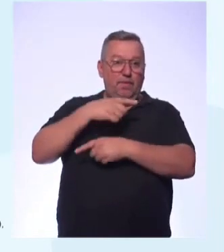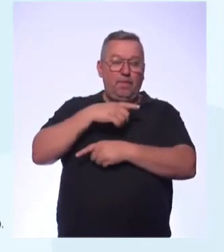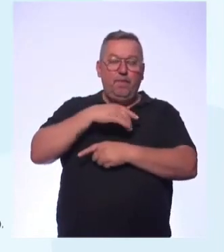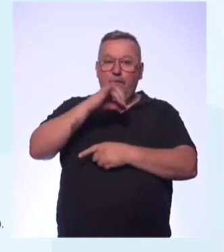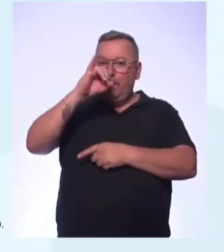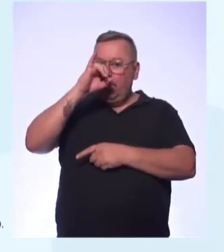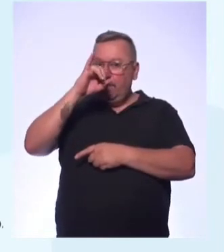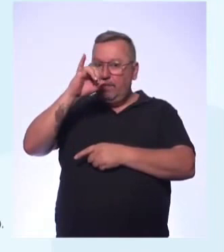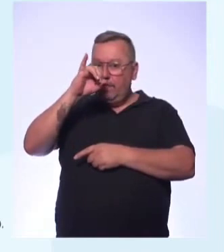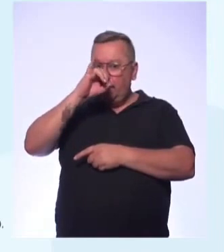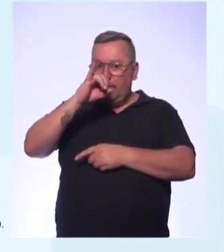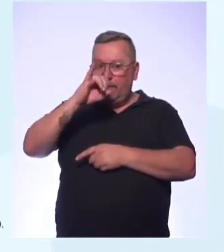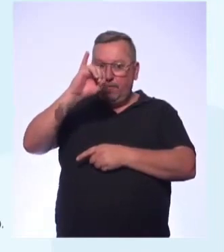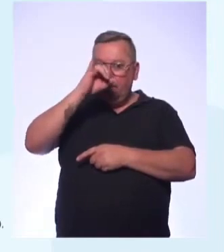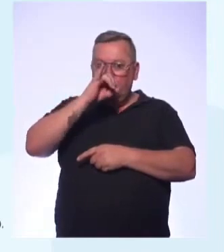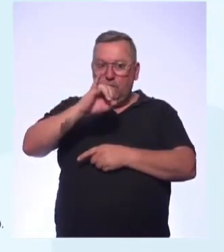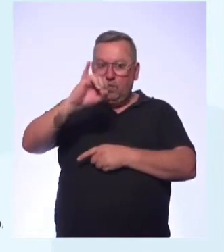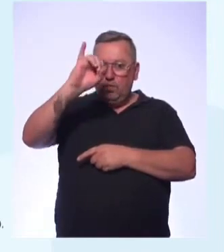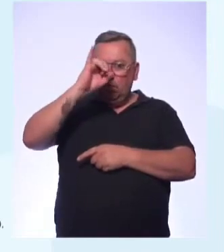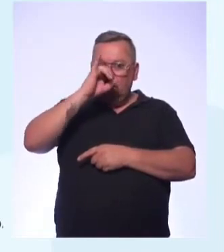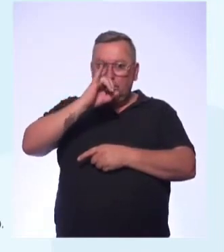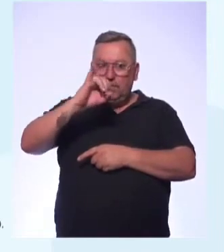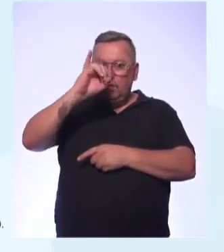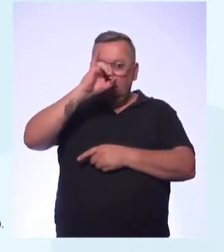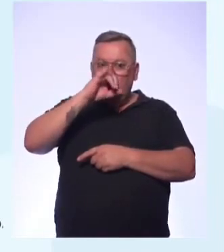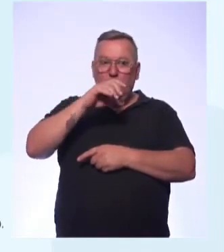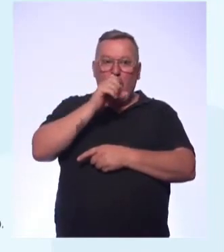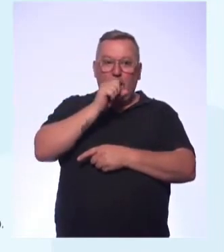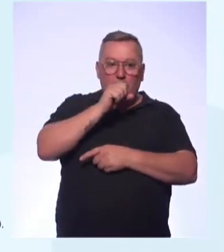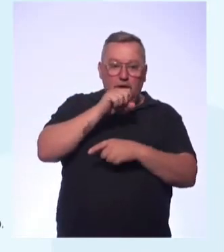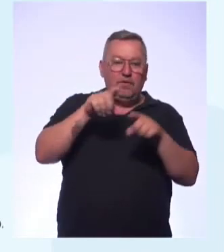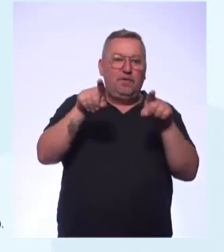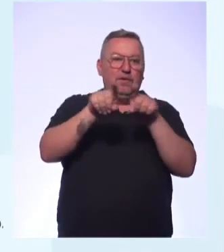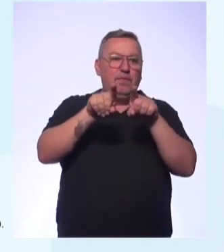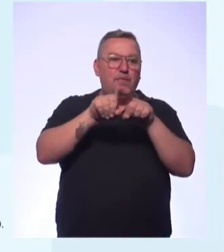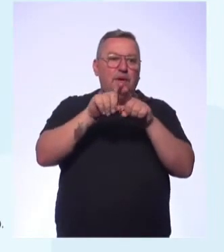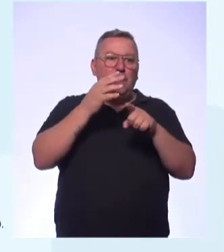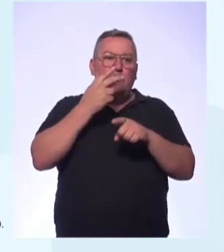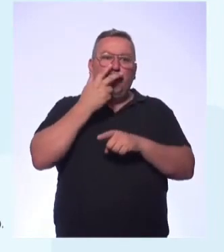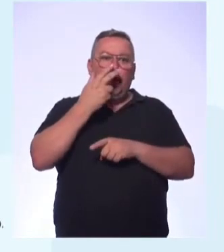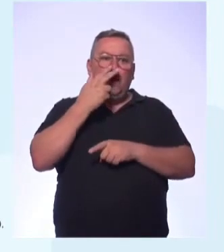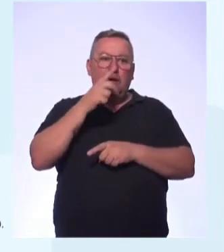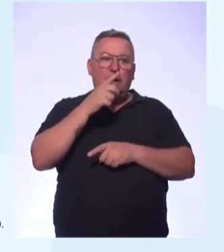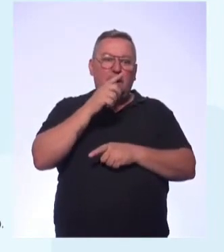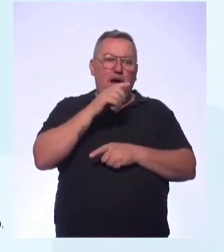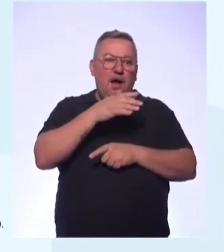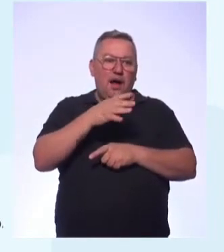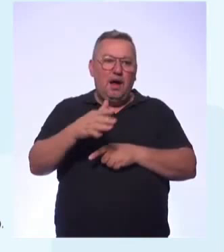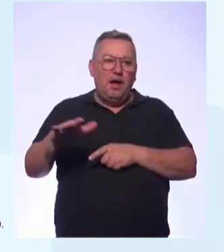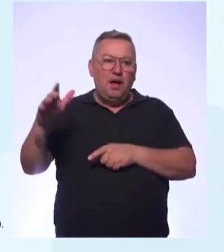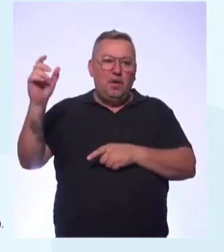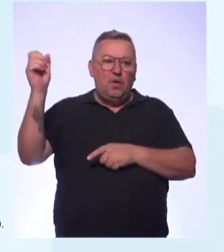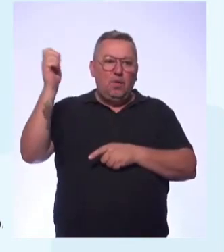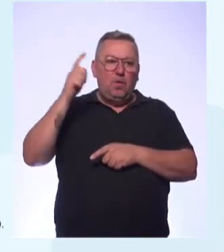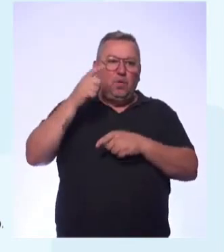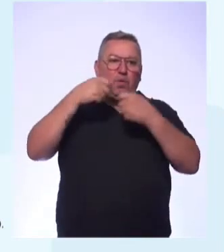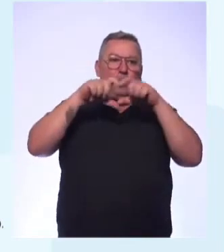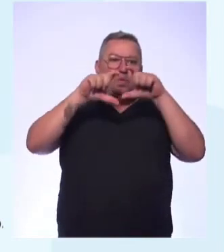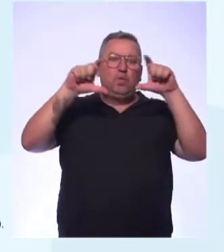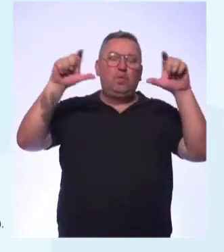o rinoceronte. Também, ele tá laranja também. Parece que tem uma água ali, um céu azul,